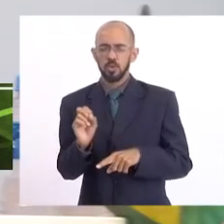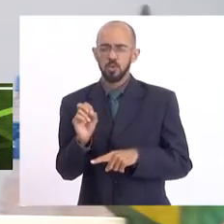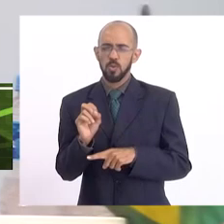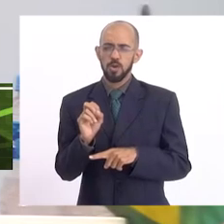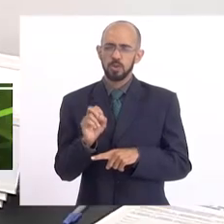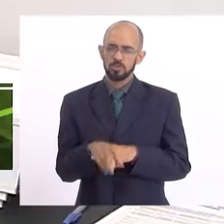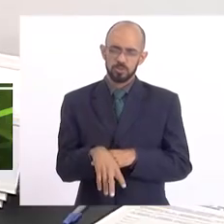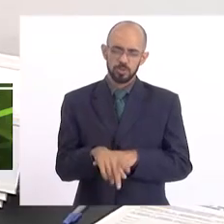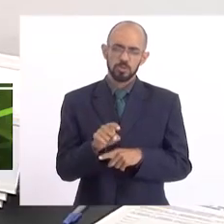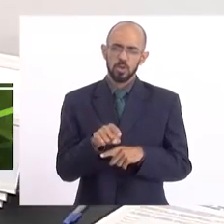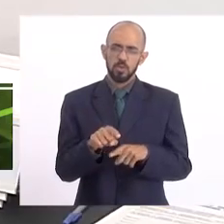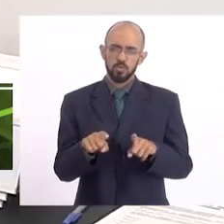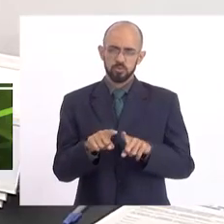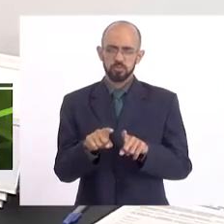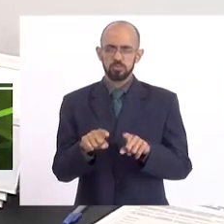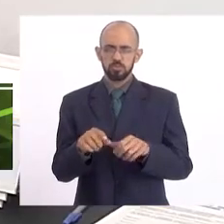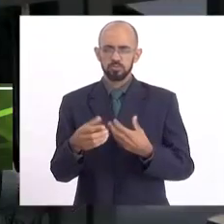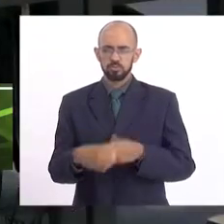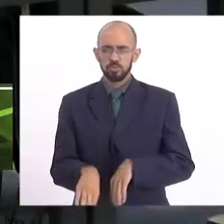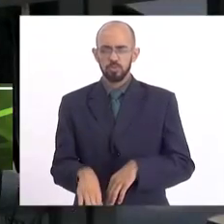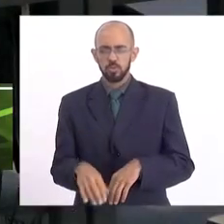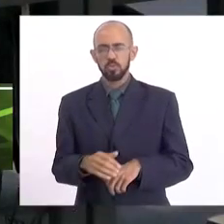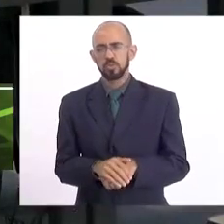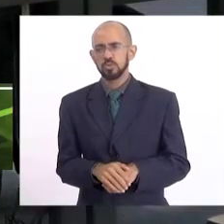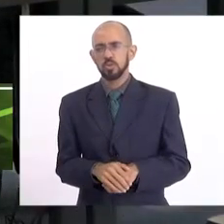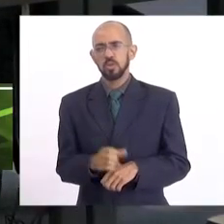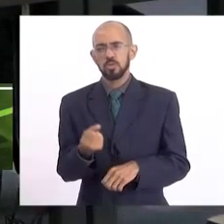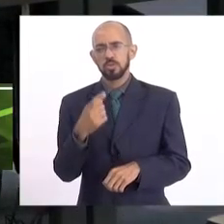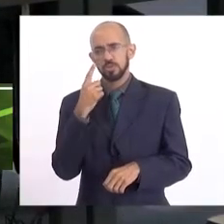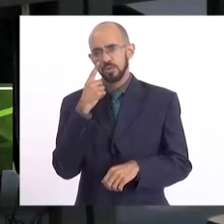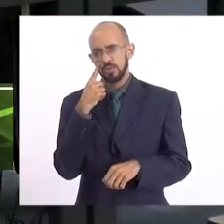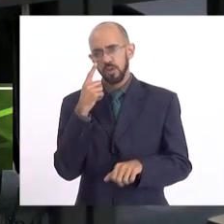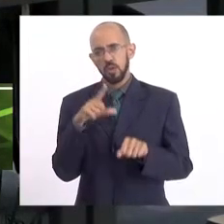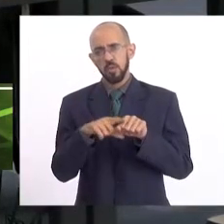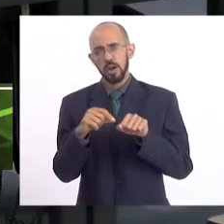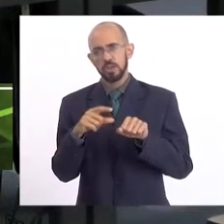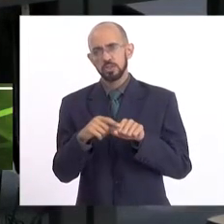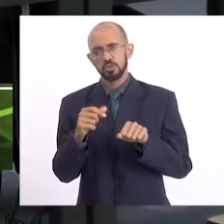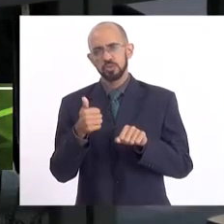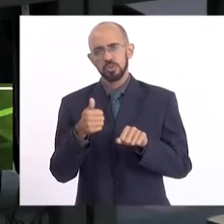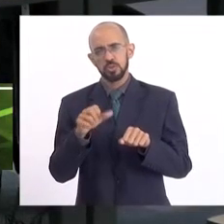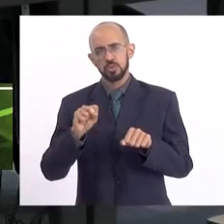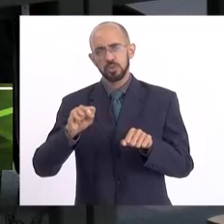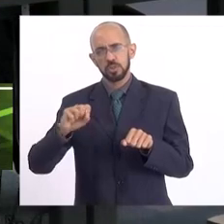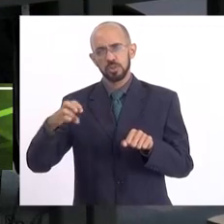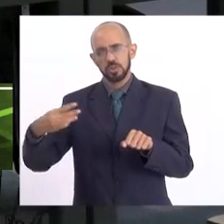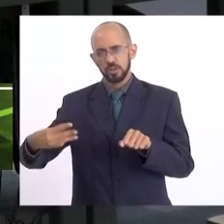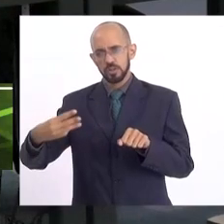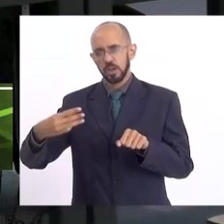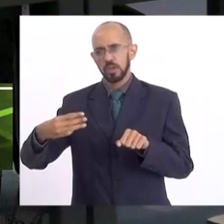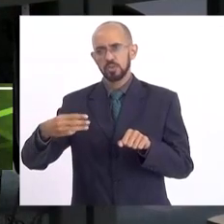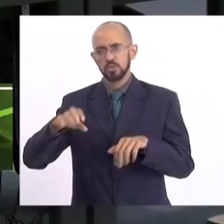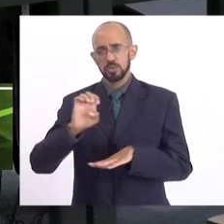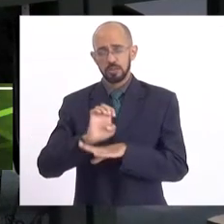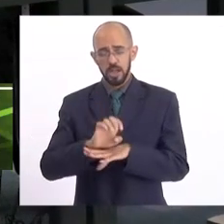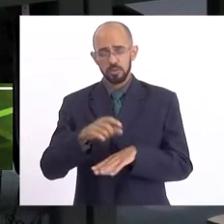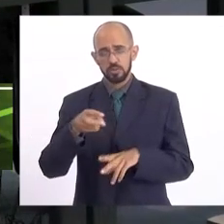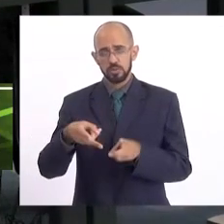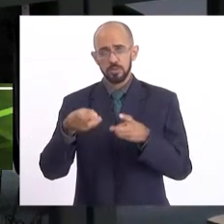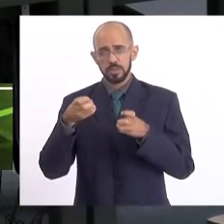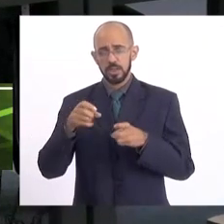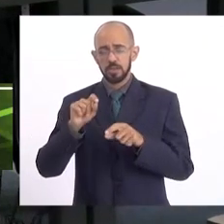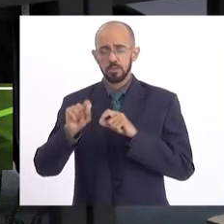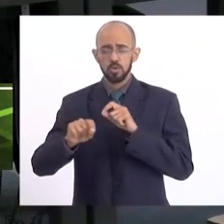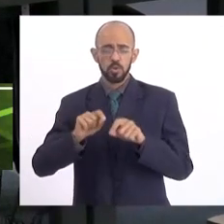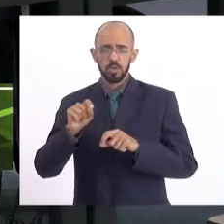muito bem registrado. E aí, quando a gente entra para o artigo 183 da Constituição do Estado, isso fica mais reforçado, que a gente hoje é uma carreira de